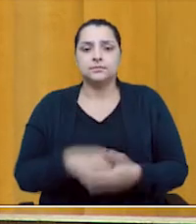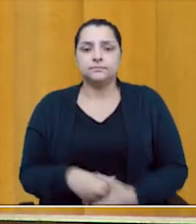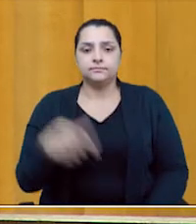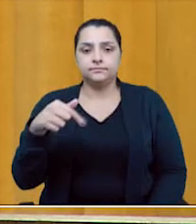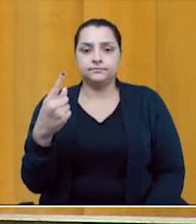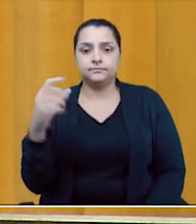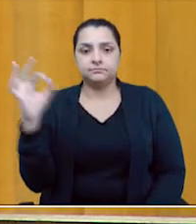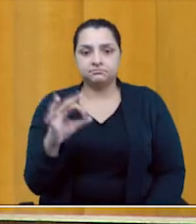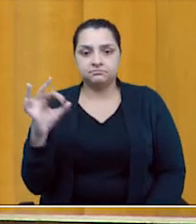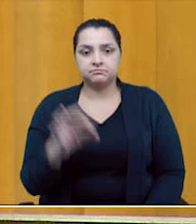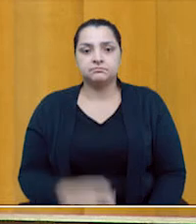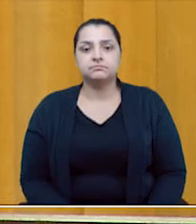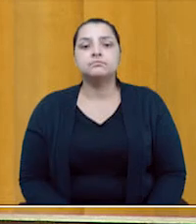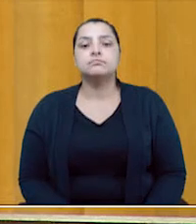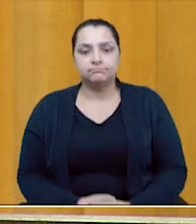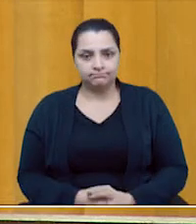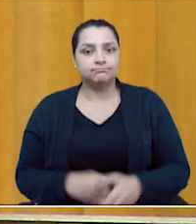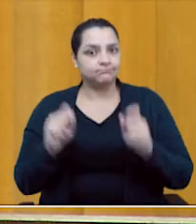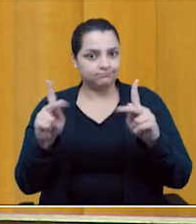71% suficiente.